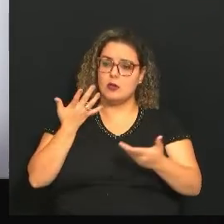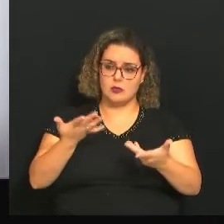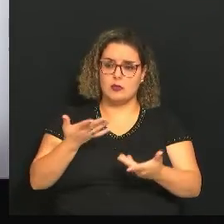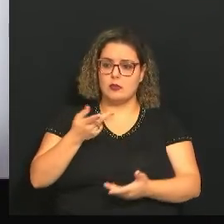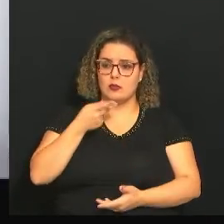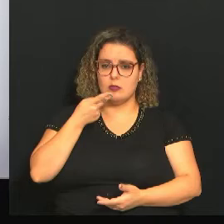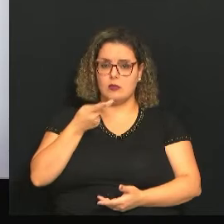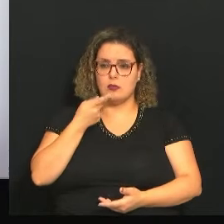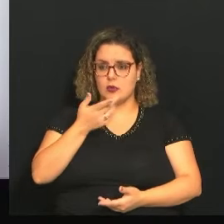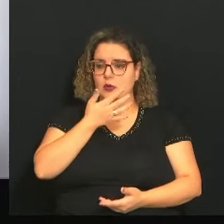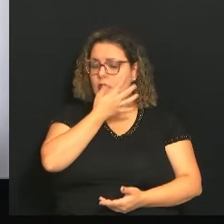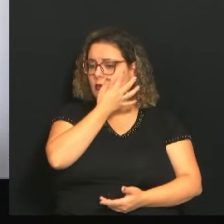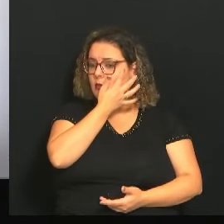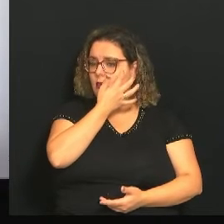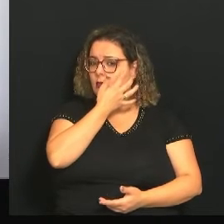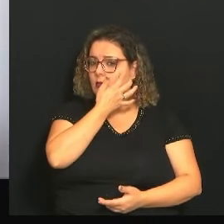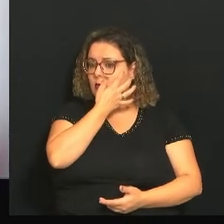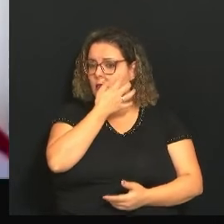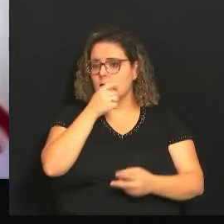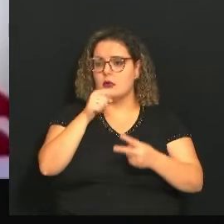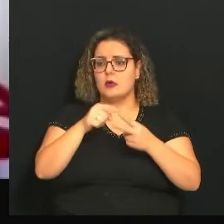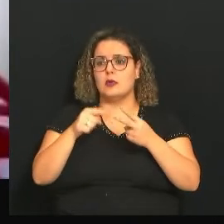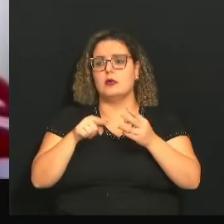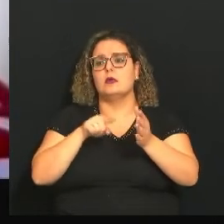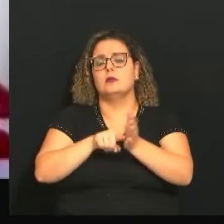de comentar com relação a essas observações.